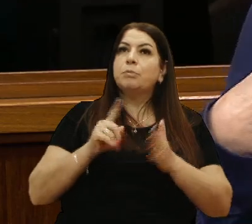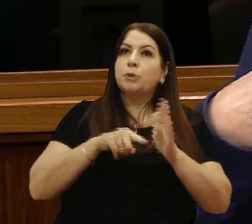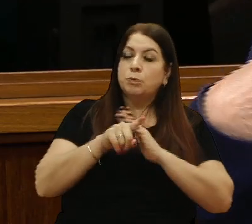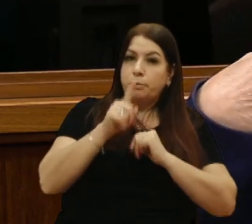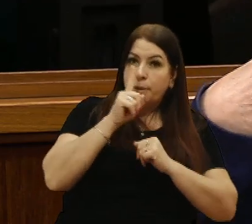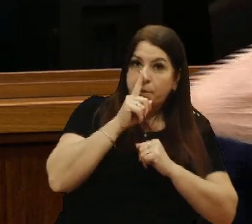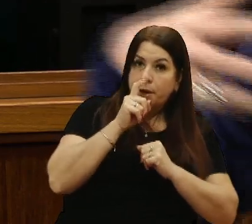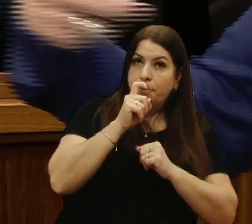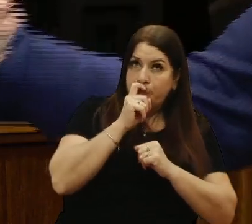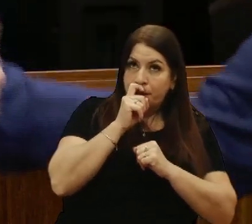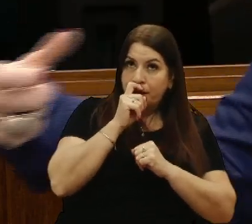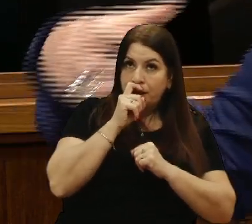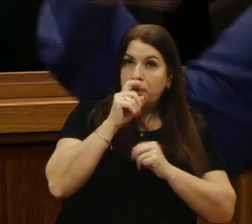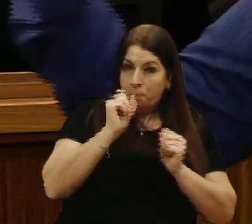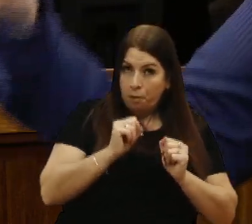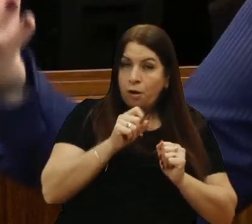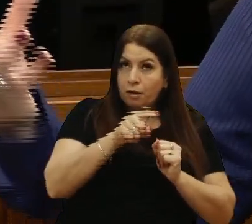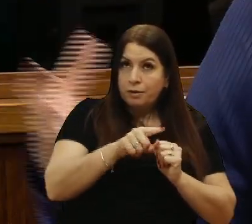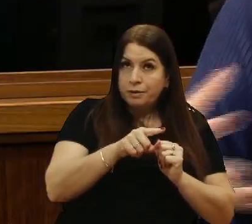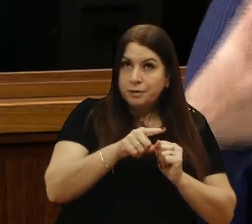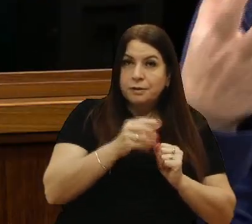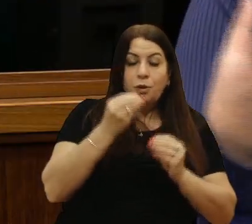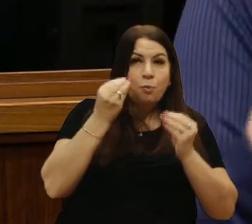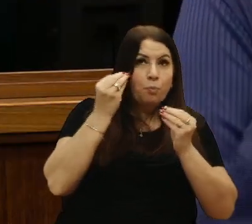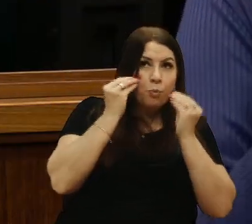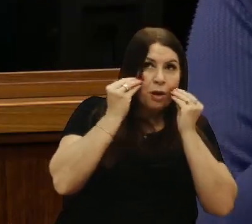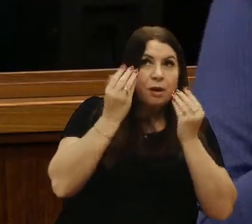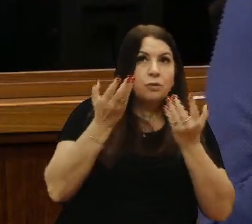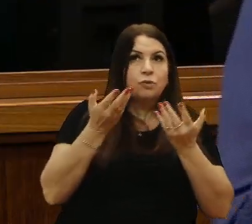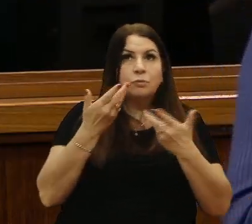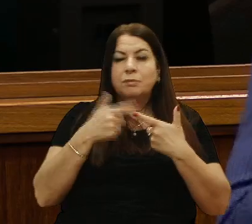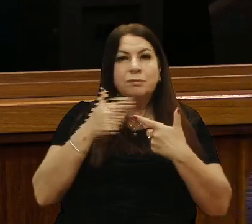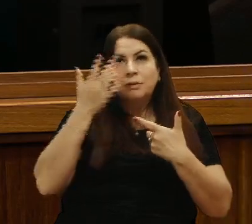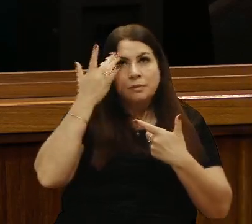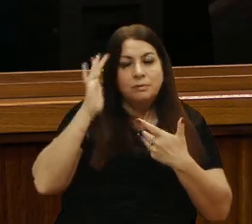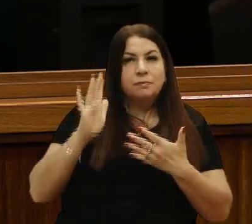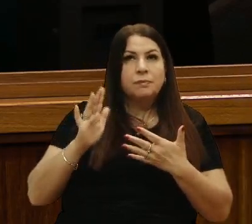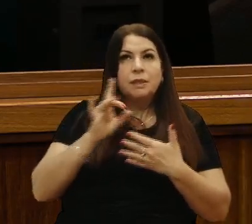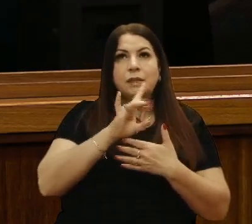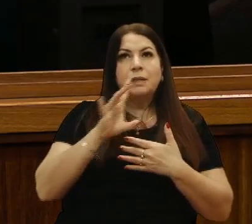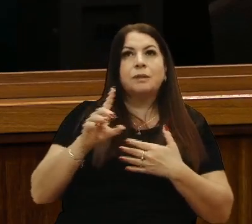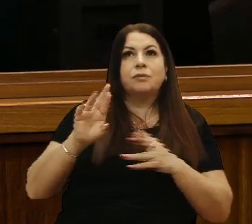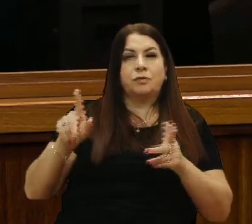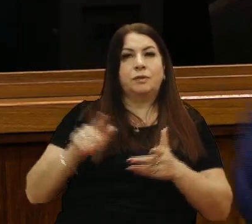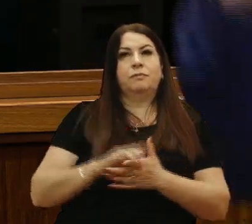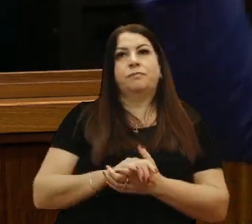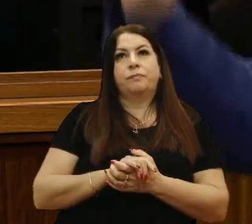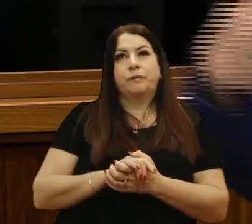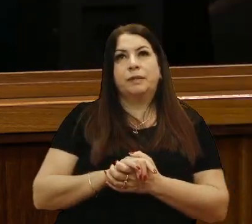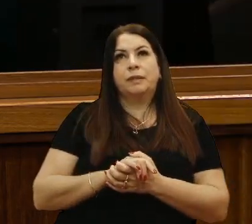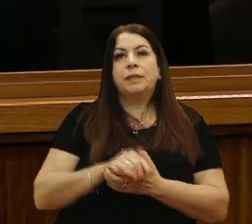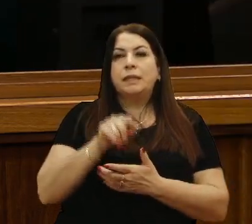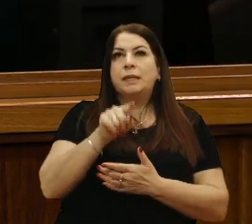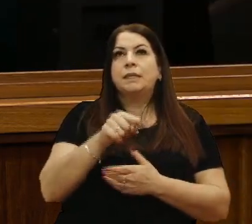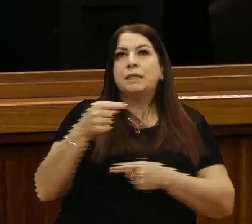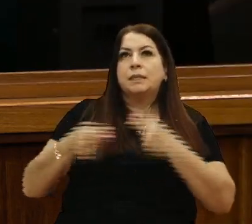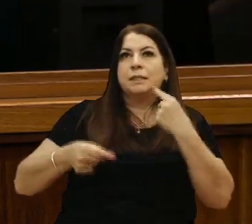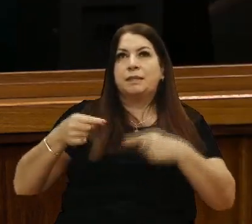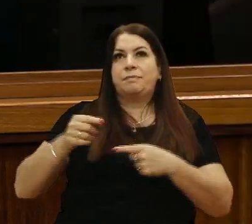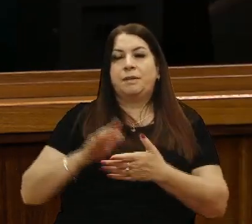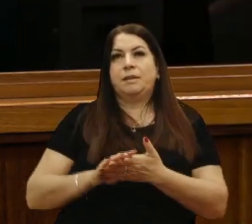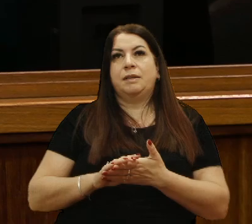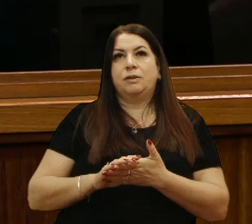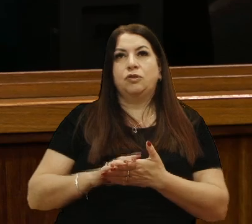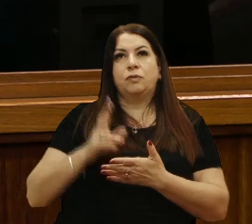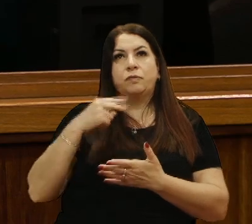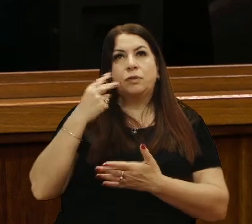mãe ou para o pai se eu posso dar um beijo, porque a gente não sabe, cada um é diferente. Então, esses debates,